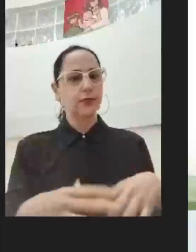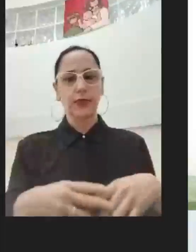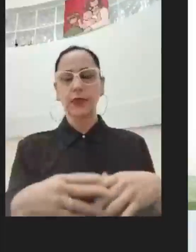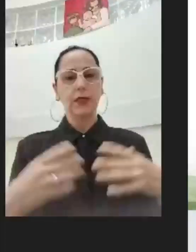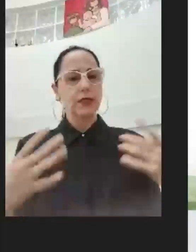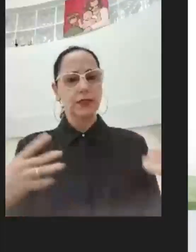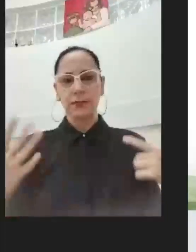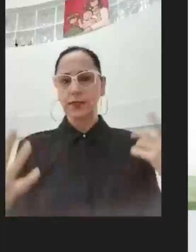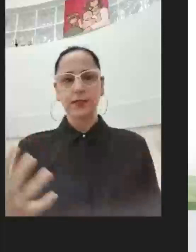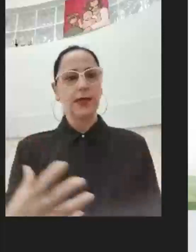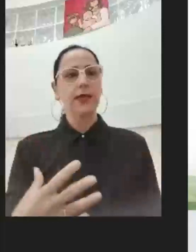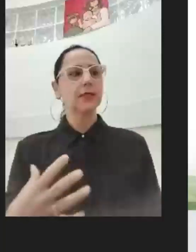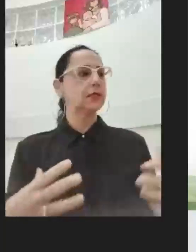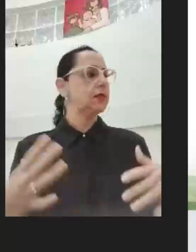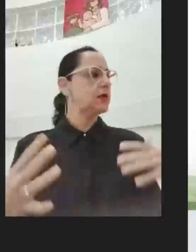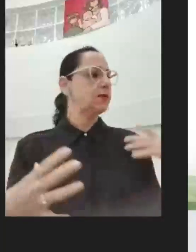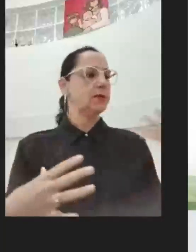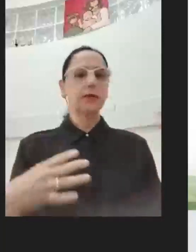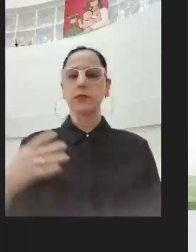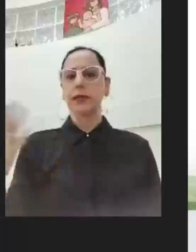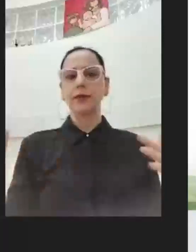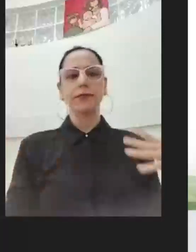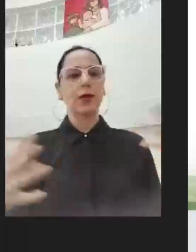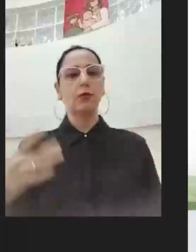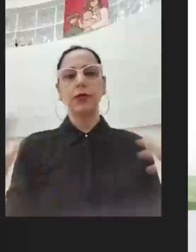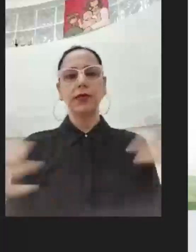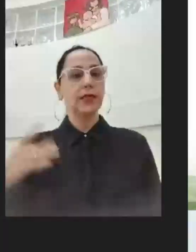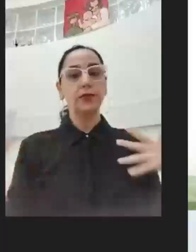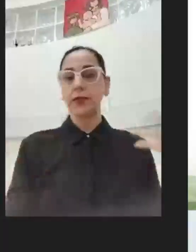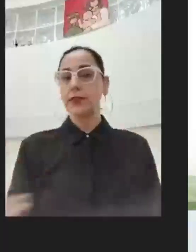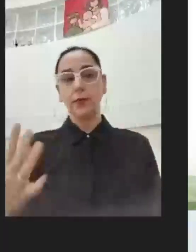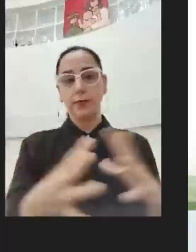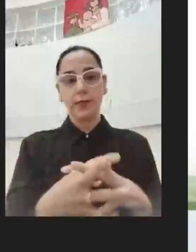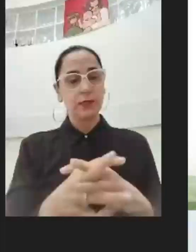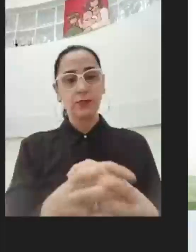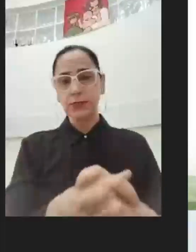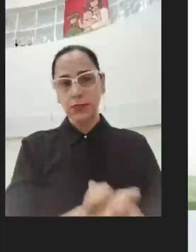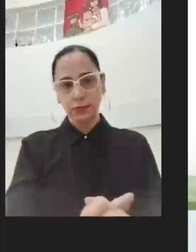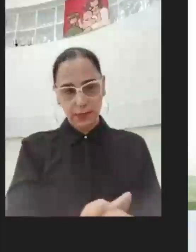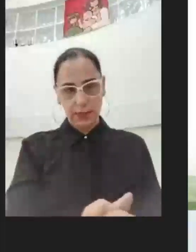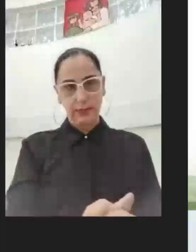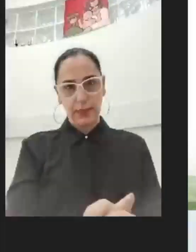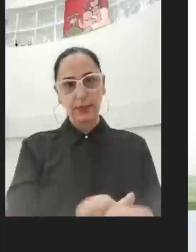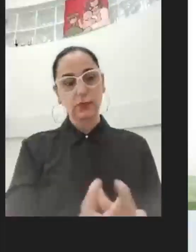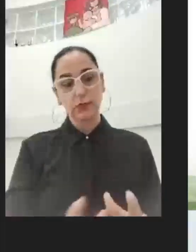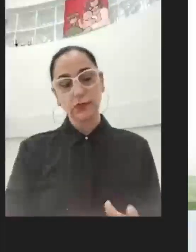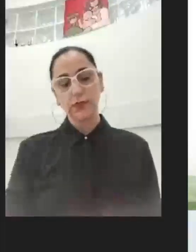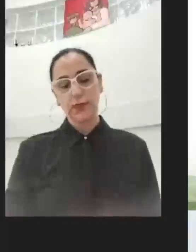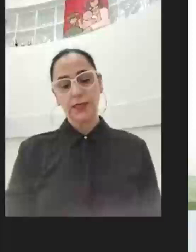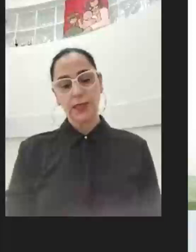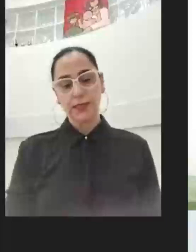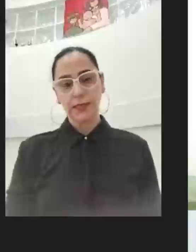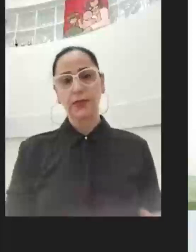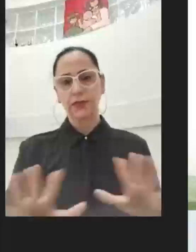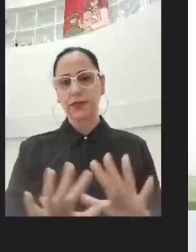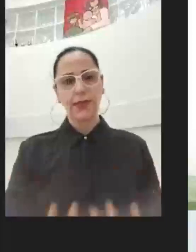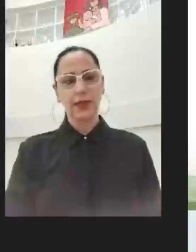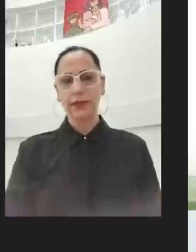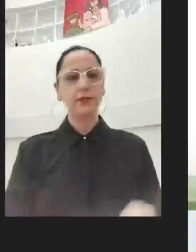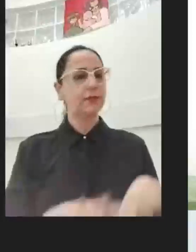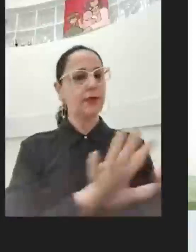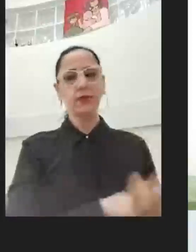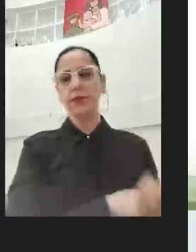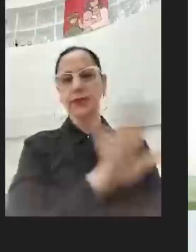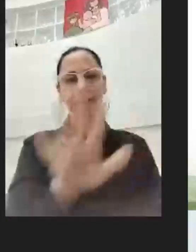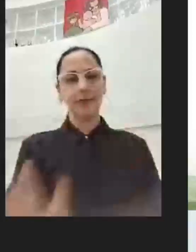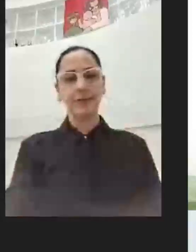fazia um curativo ali, se precisasse, ensinava a dar o banho daquele jeito que eu aprendi, não tinha um treinamento. Hoje em dia ainda é assim,